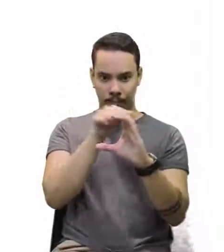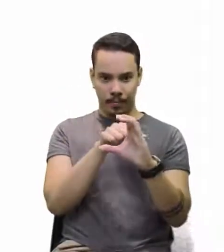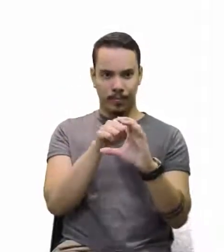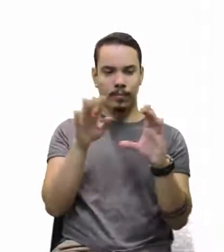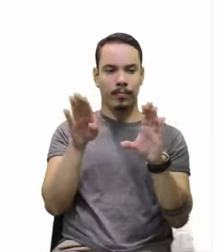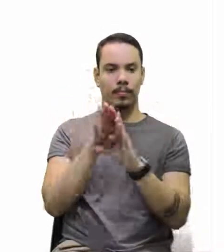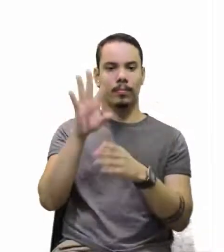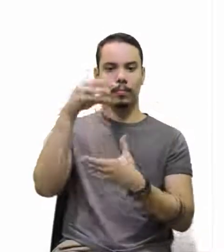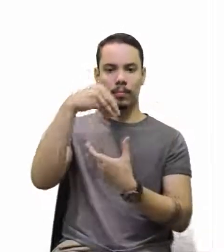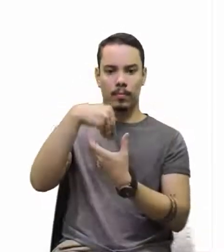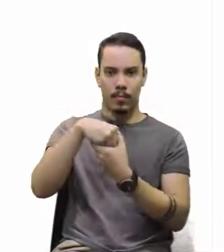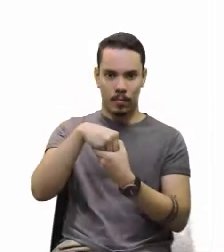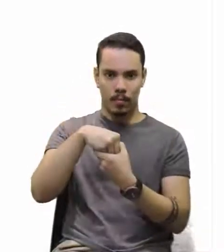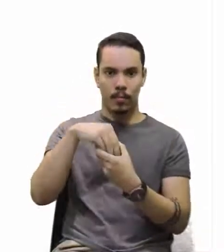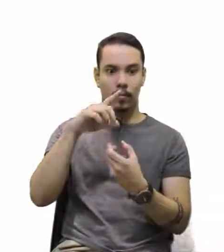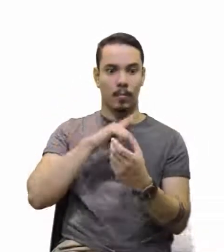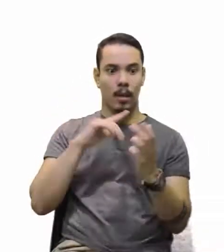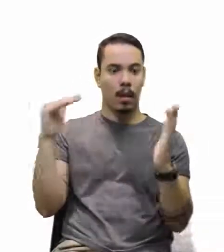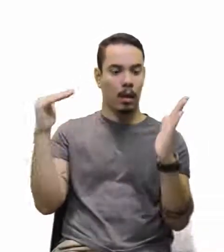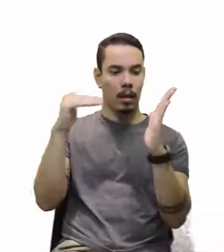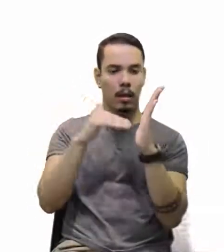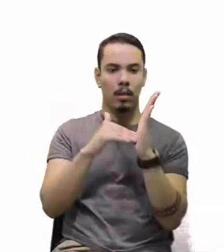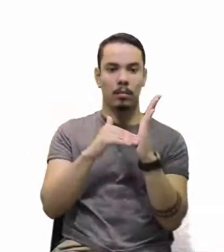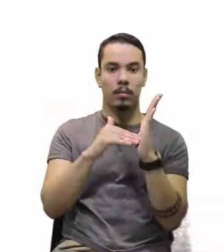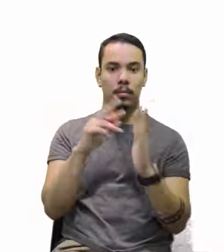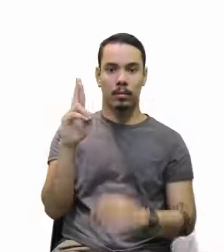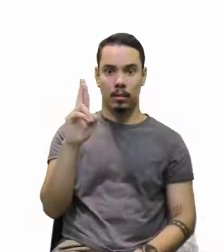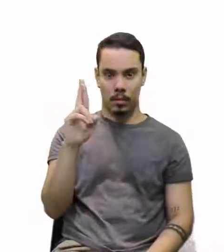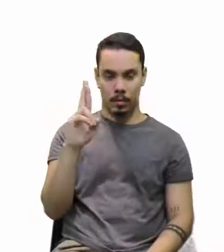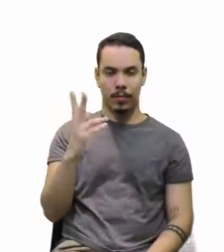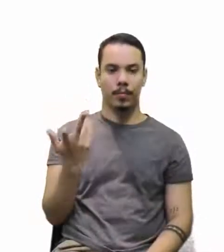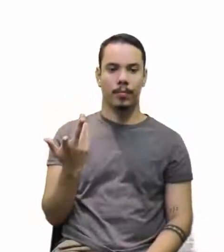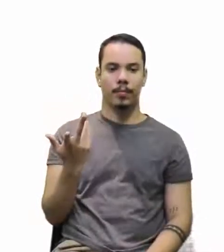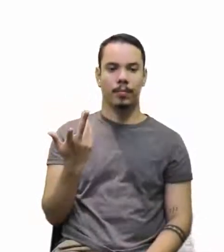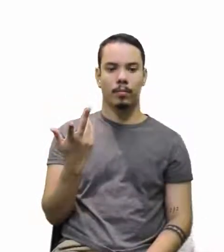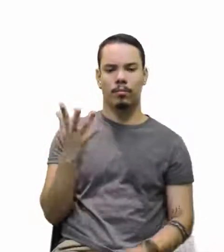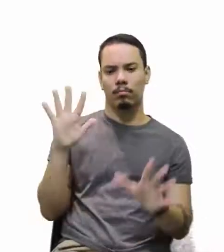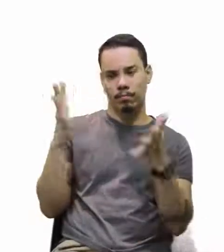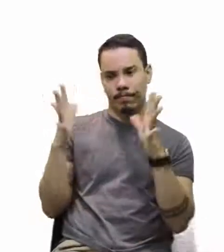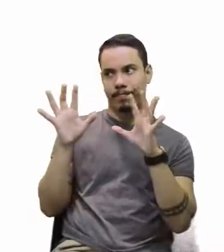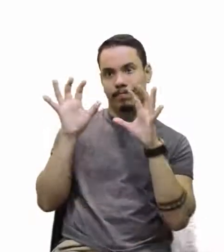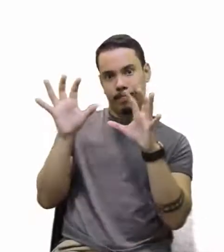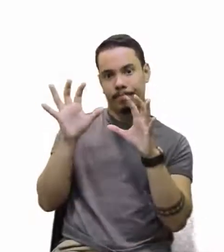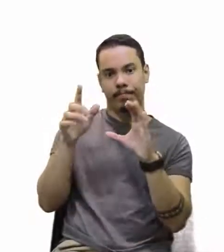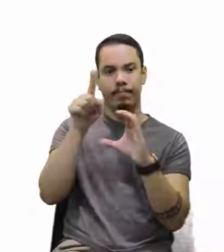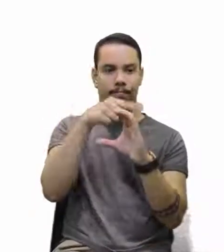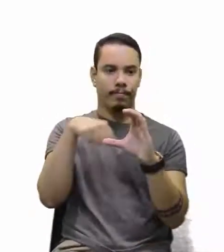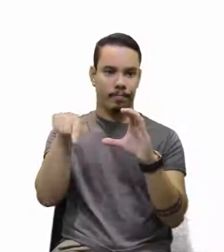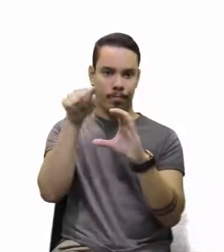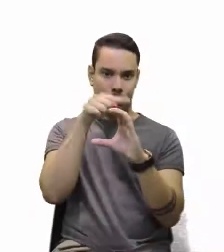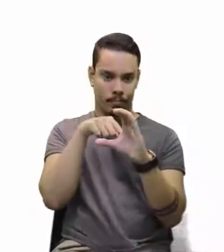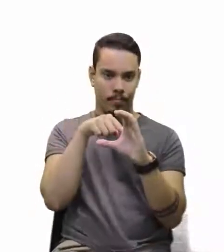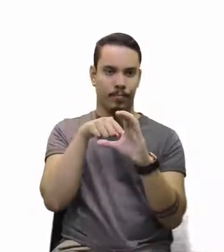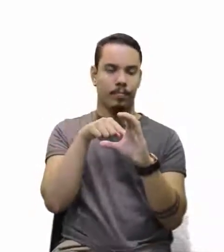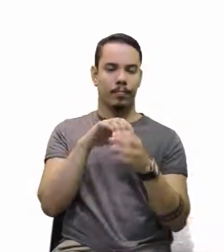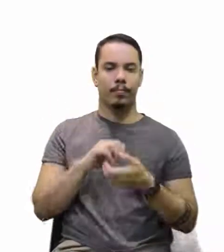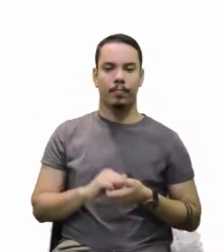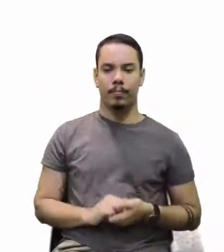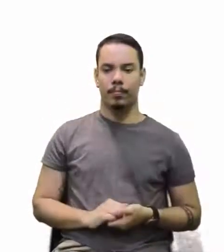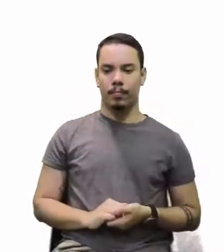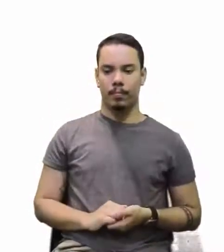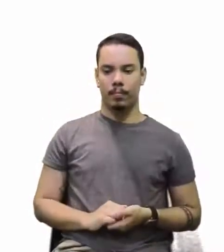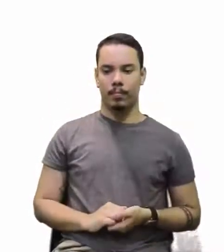do centro da espira até o ponto R, né? Geralmente faz uma espira circular. Então,